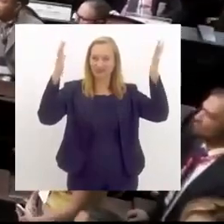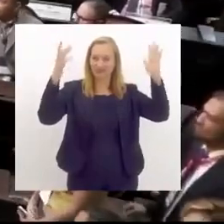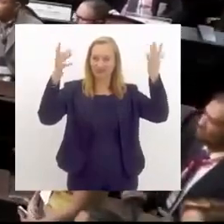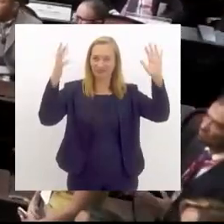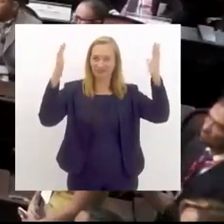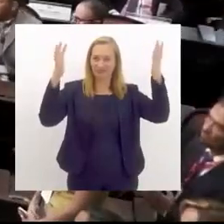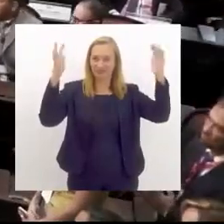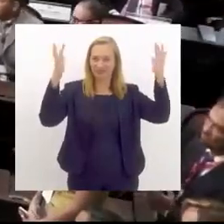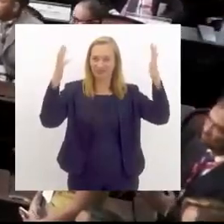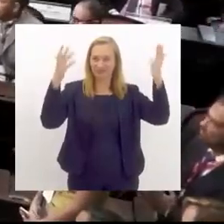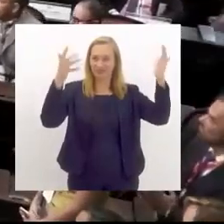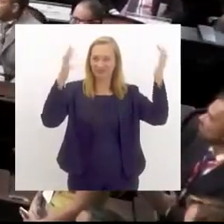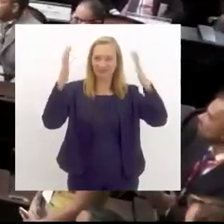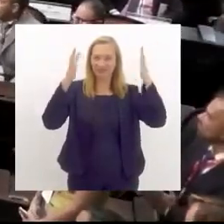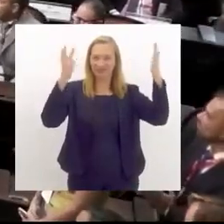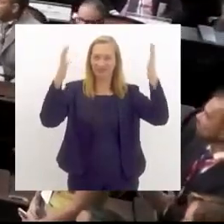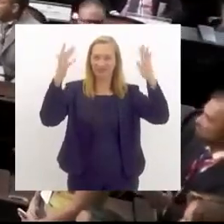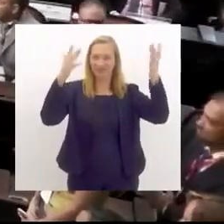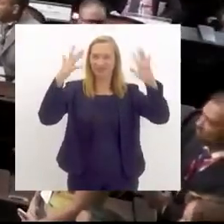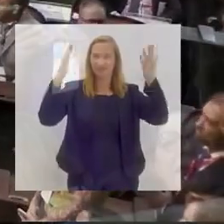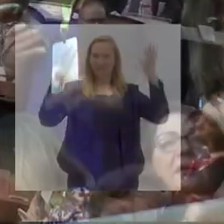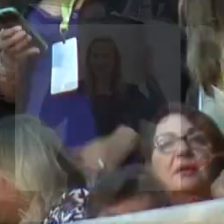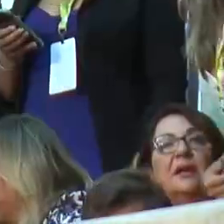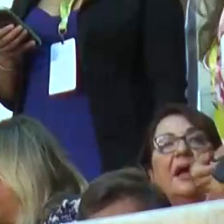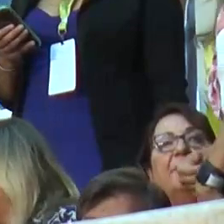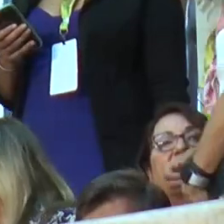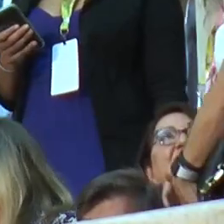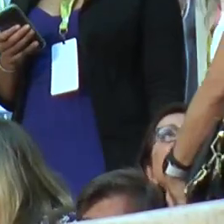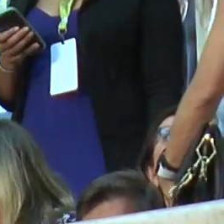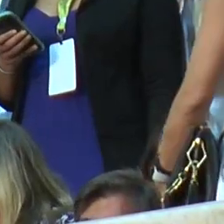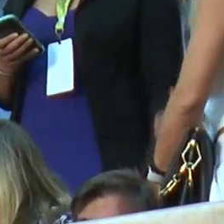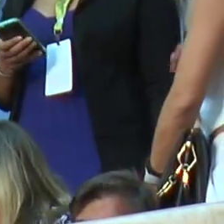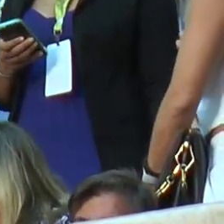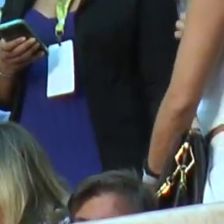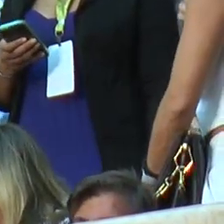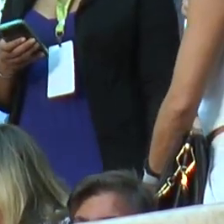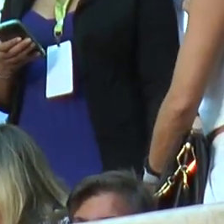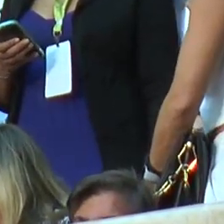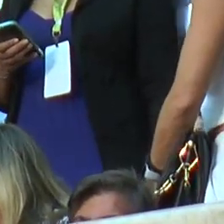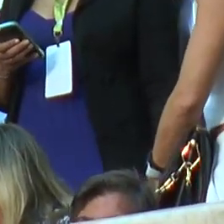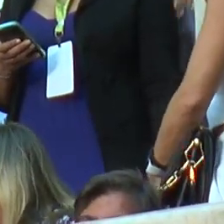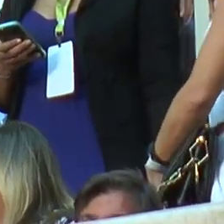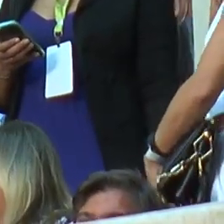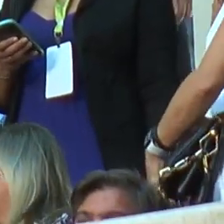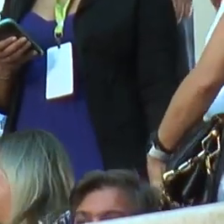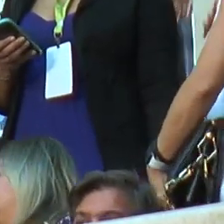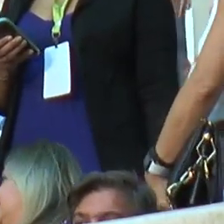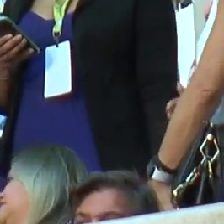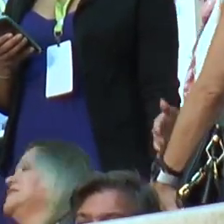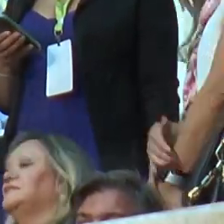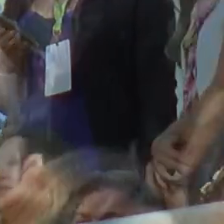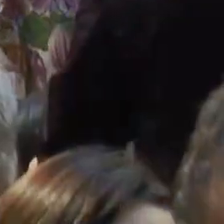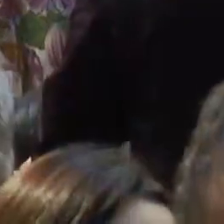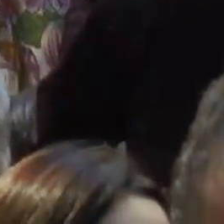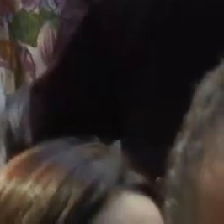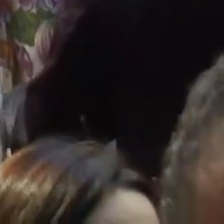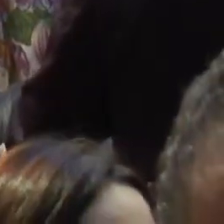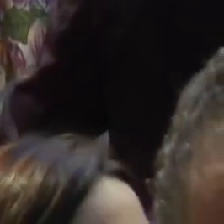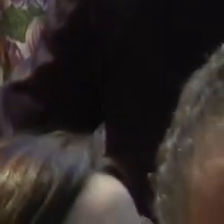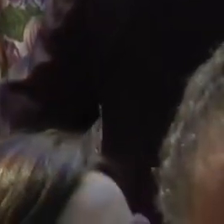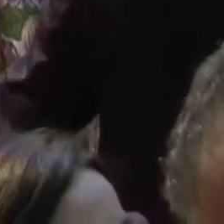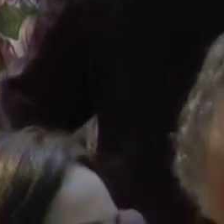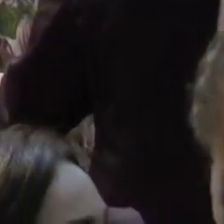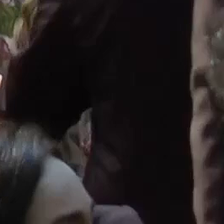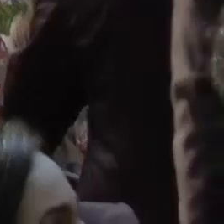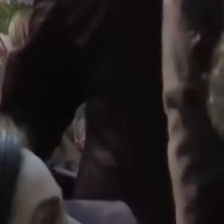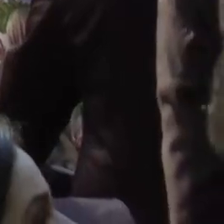2 de fevereiro, e que será tema no segundo bloco aqui do nosso Jornal Regional. Inclusive com uma entrevista de